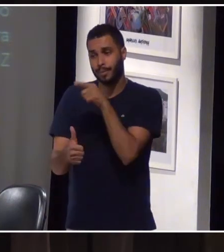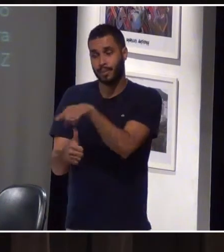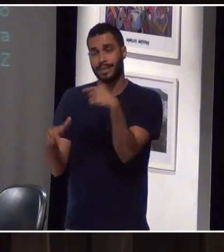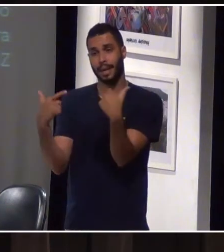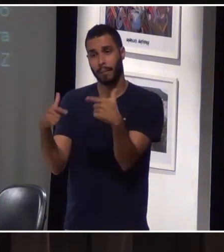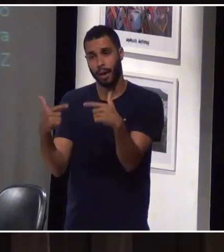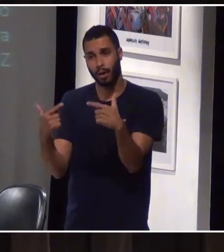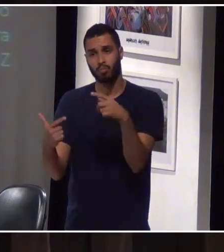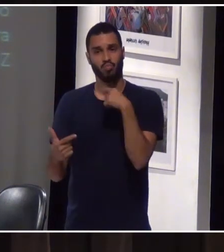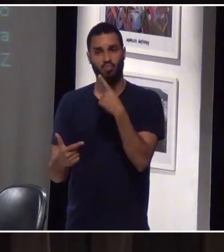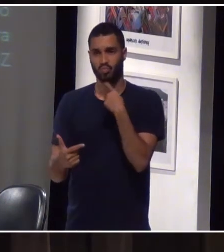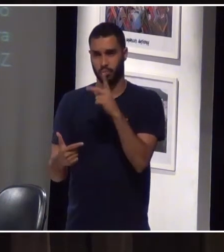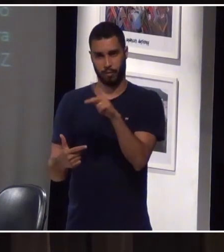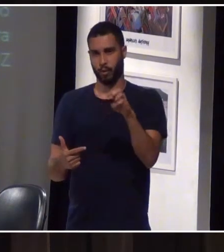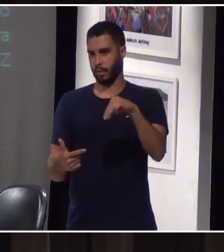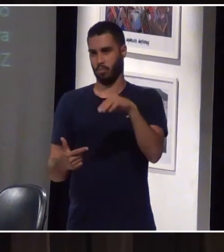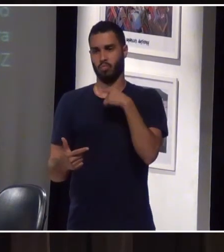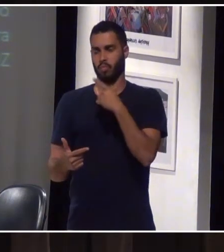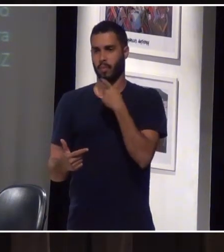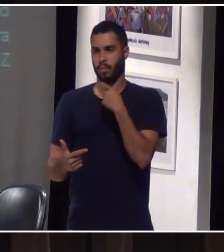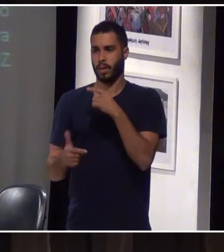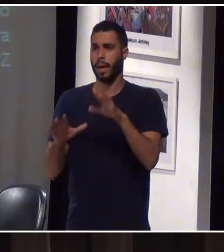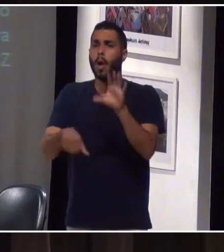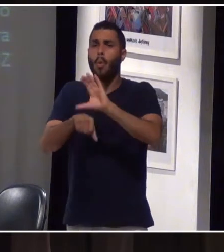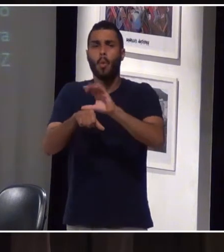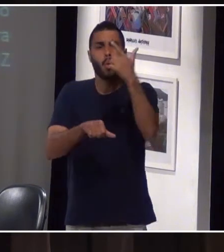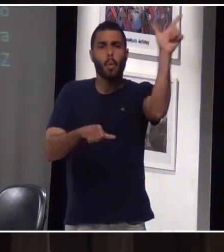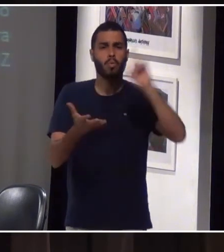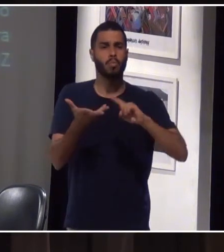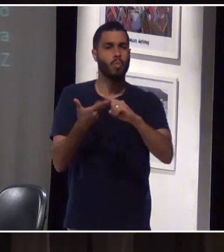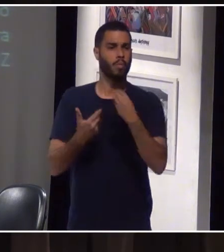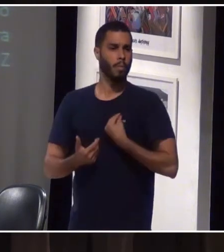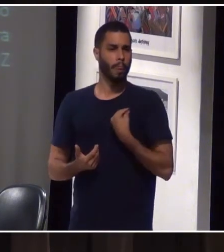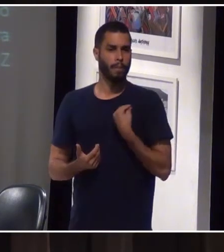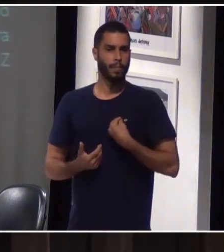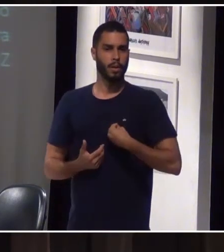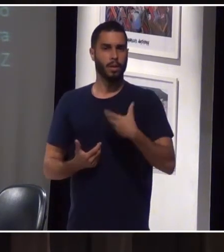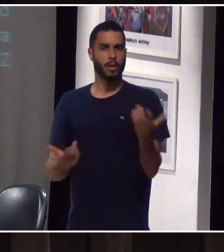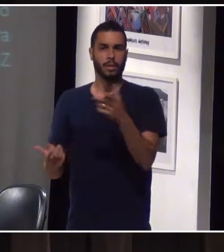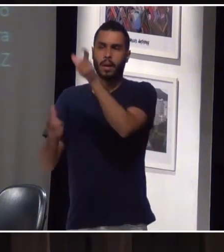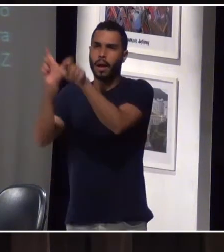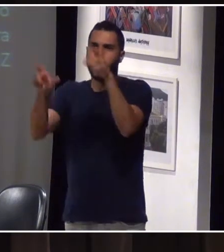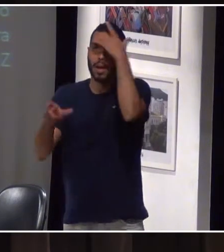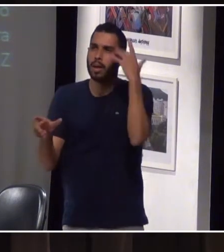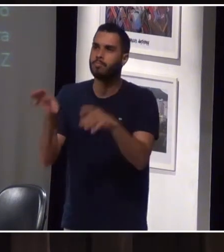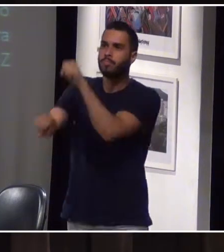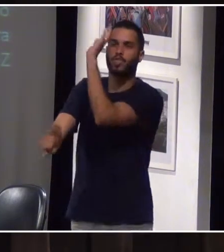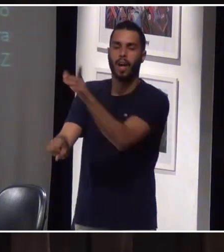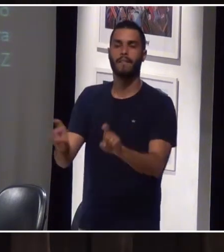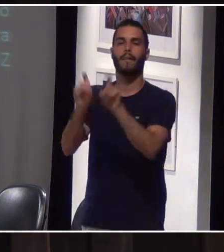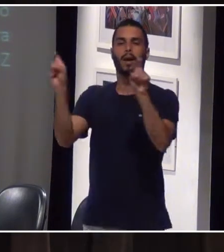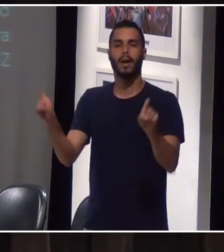de matemática, a maioria já era professor também. Mas tinham ali outros cursos. Pessoas formadas na área de informática, na